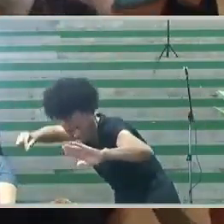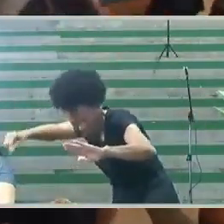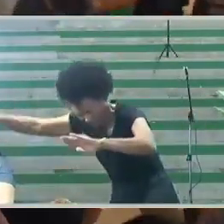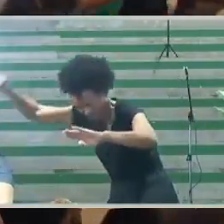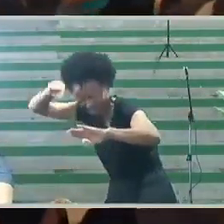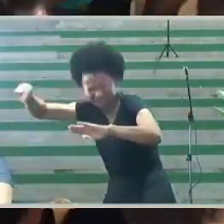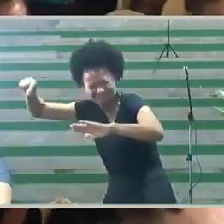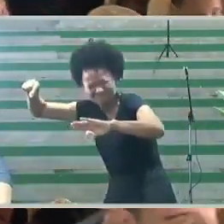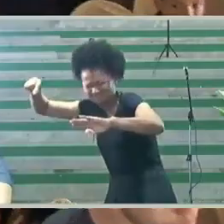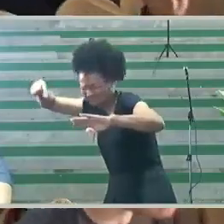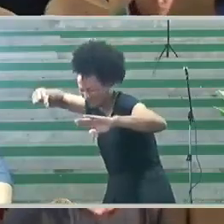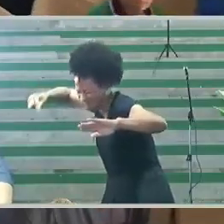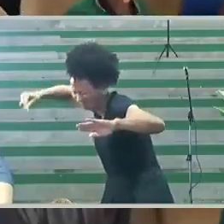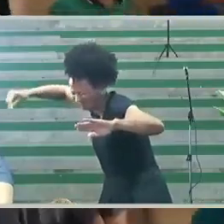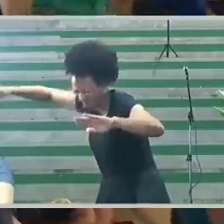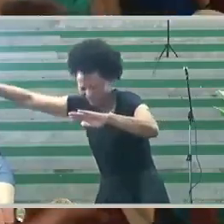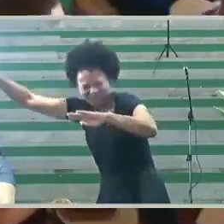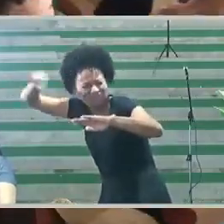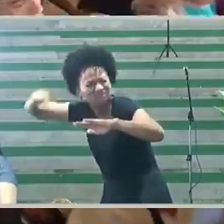santo,